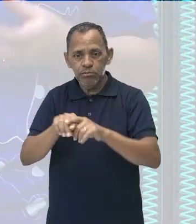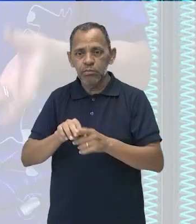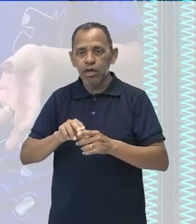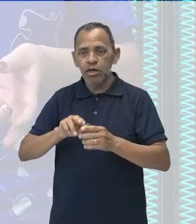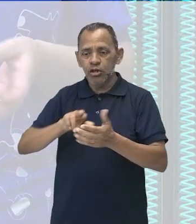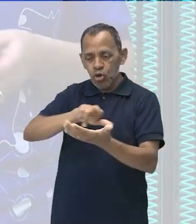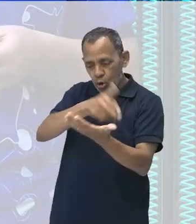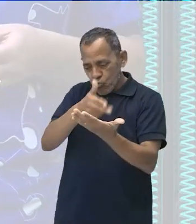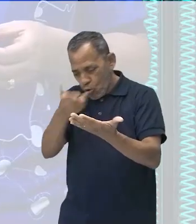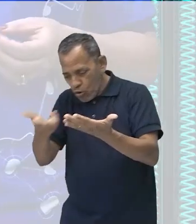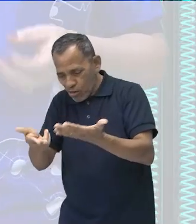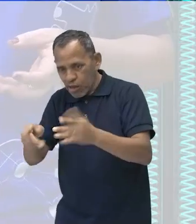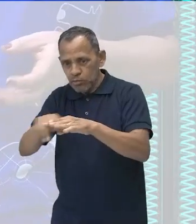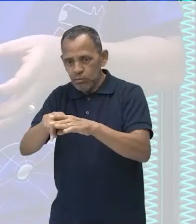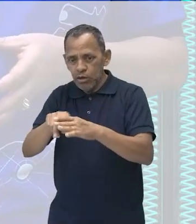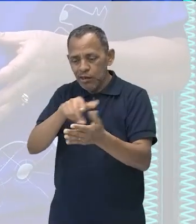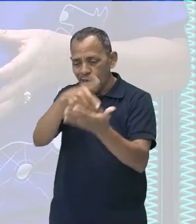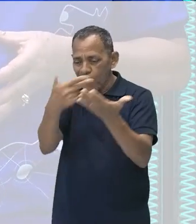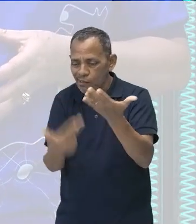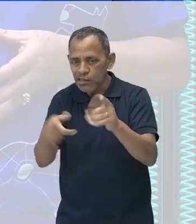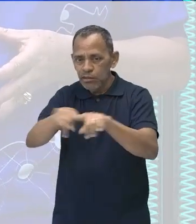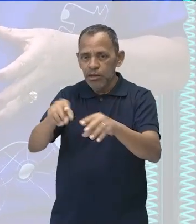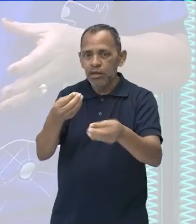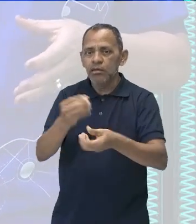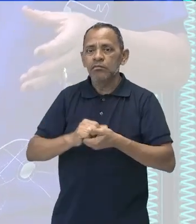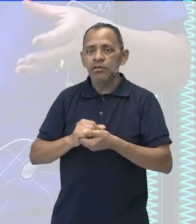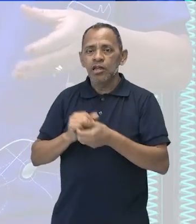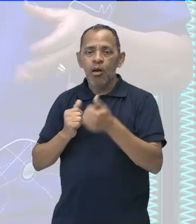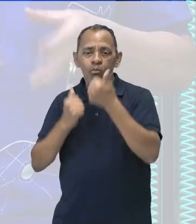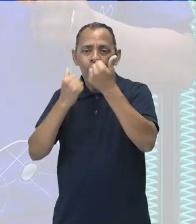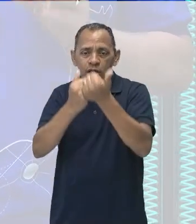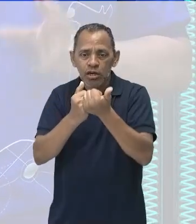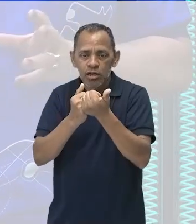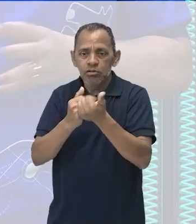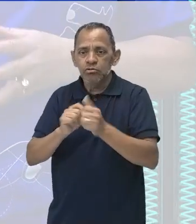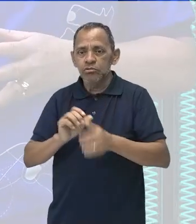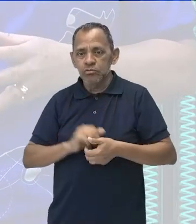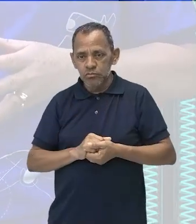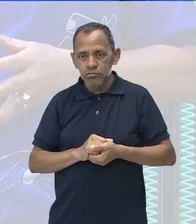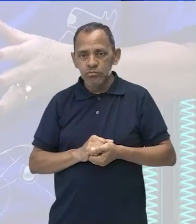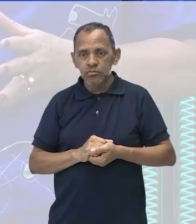rolando, caindo, apoiando-se diretamente,